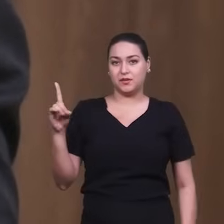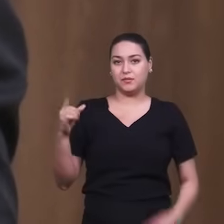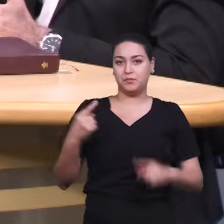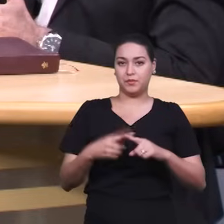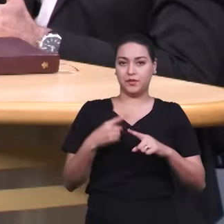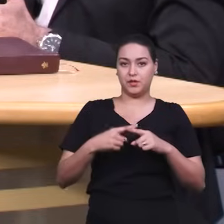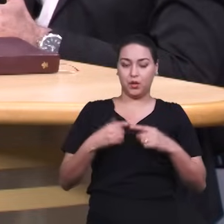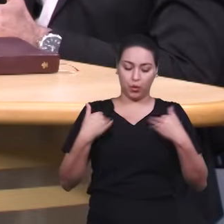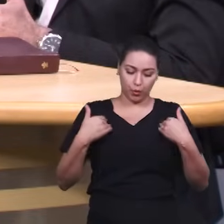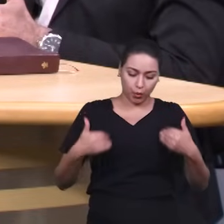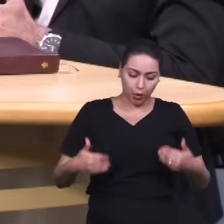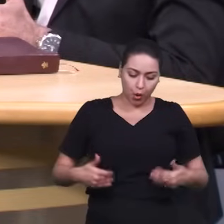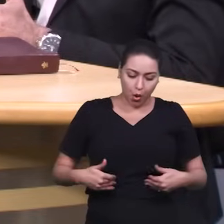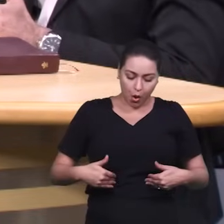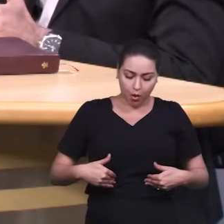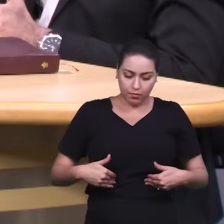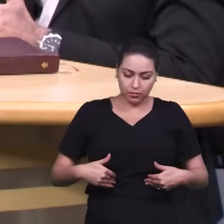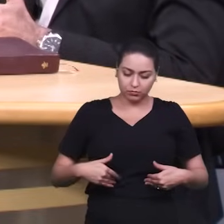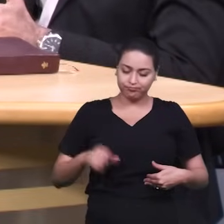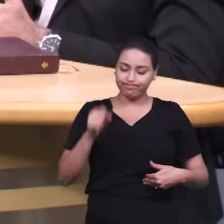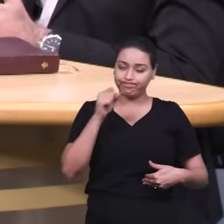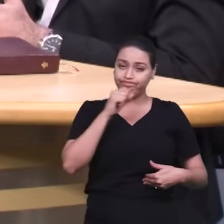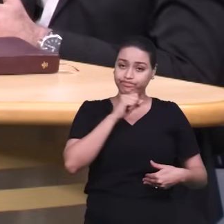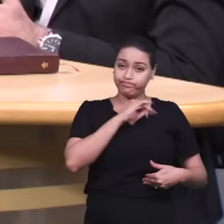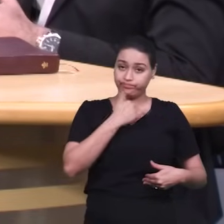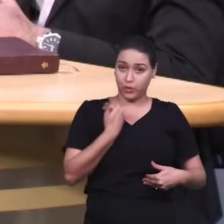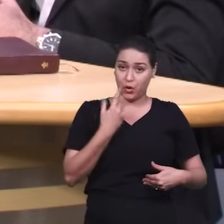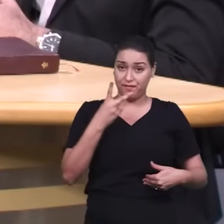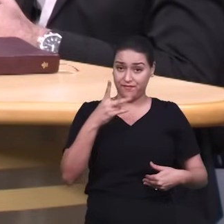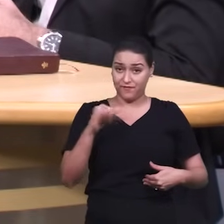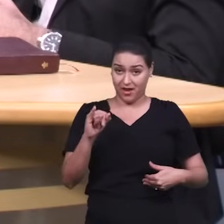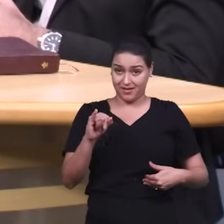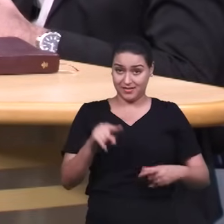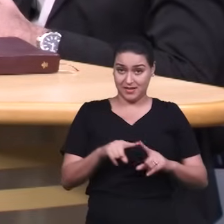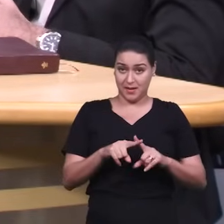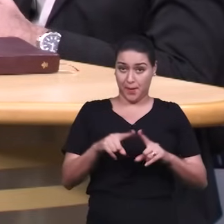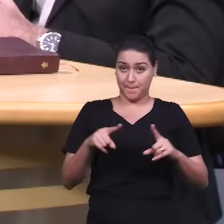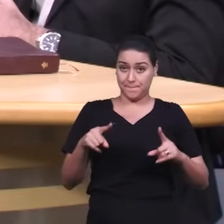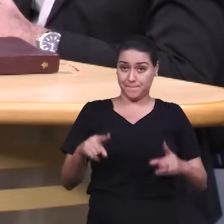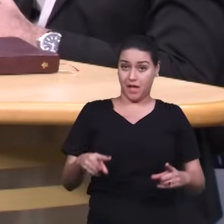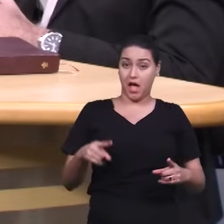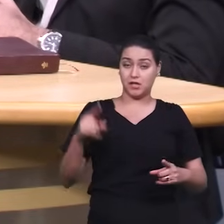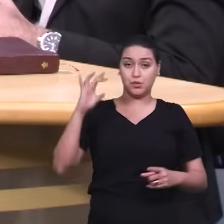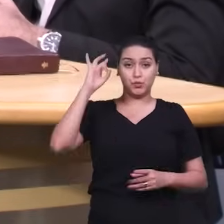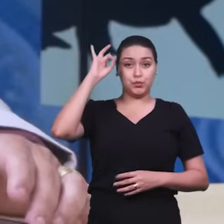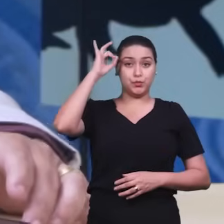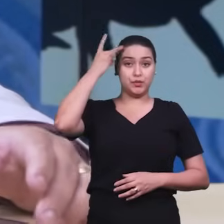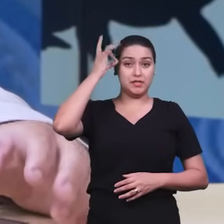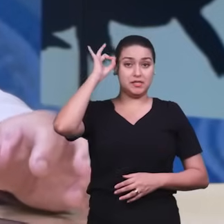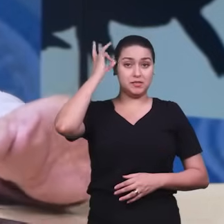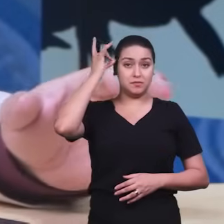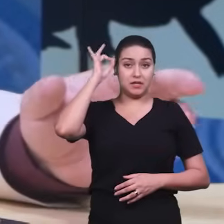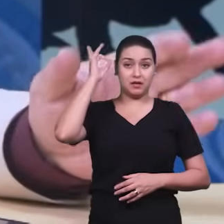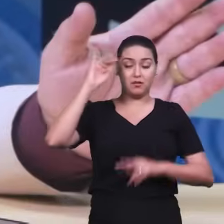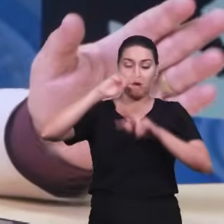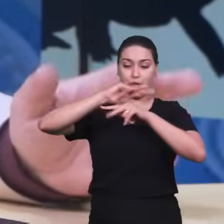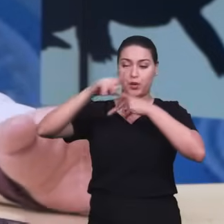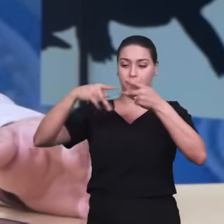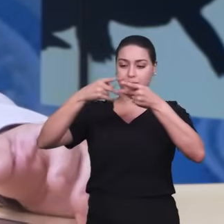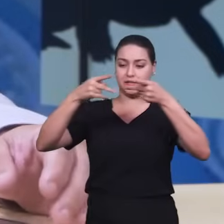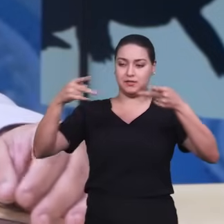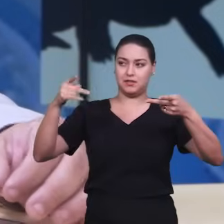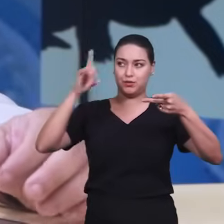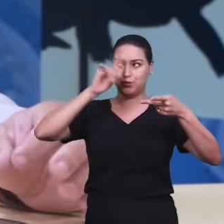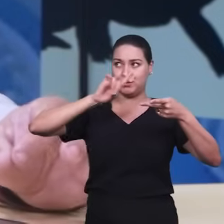inevitavelmente, mas existe aí algo que é espiritual, que é um presente de Deus para nós. Então, a gente vê